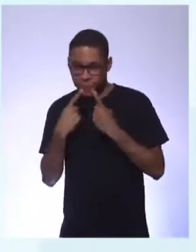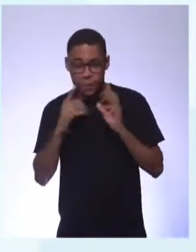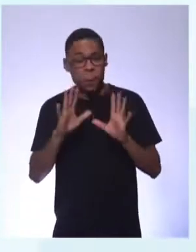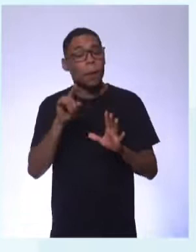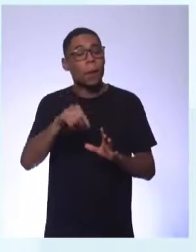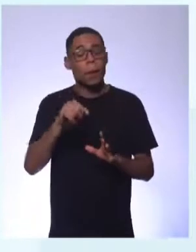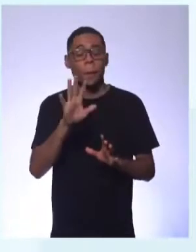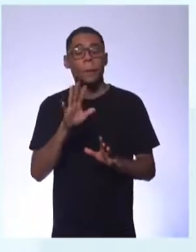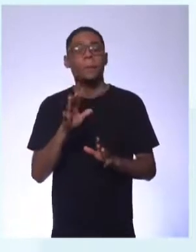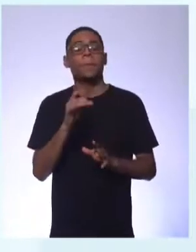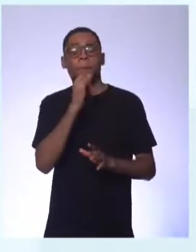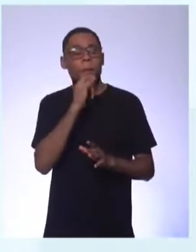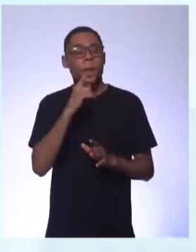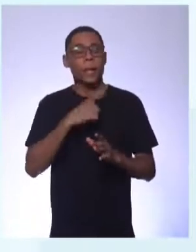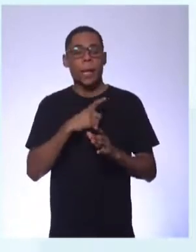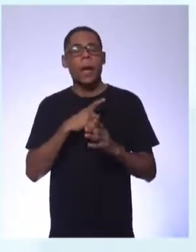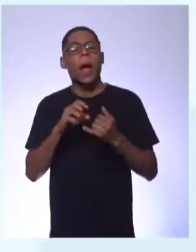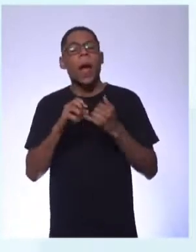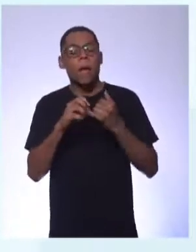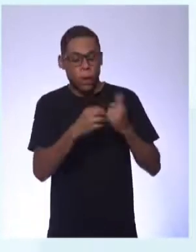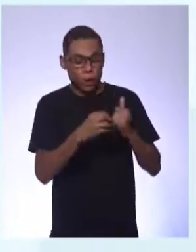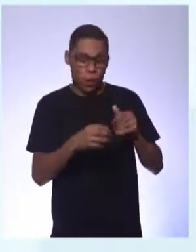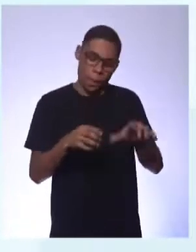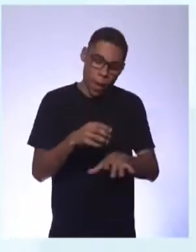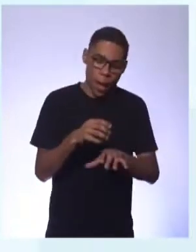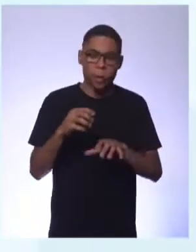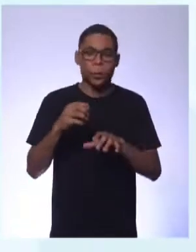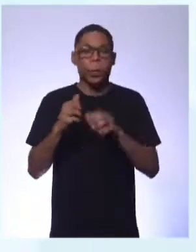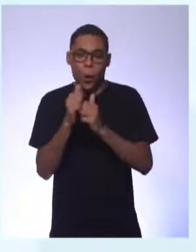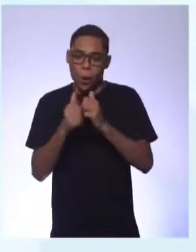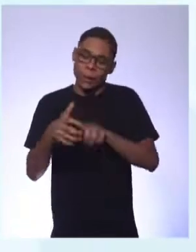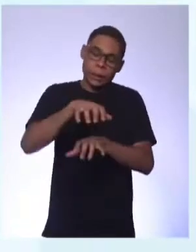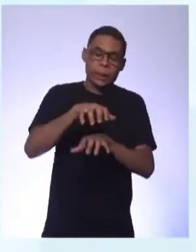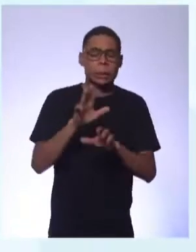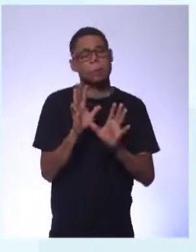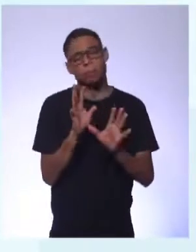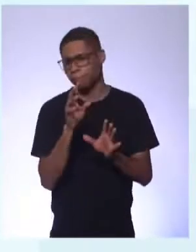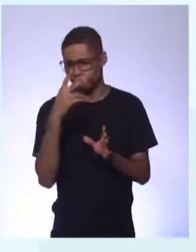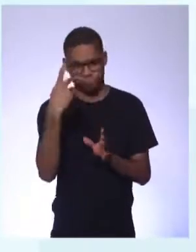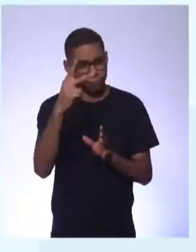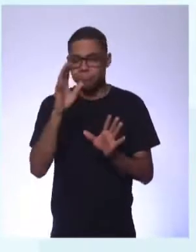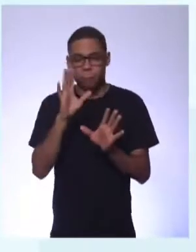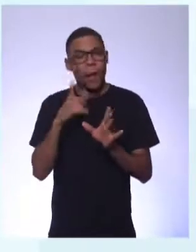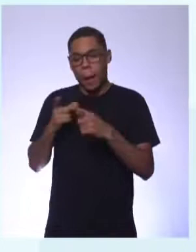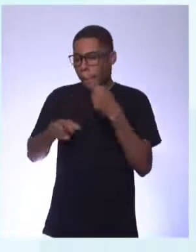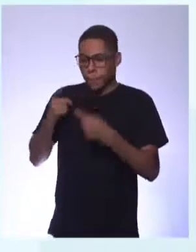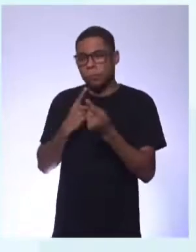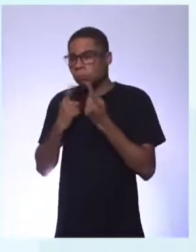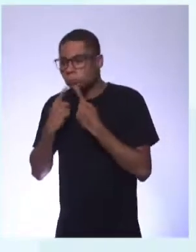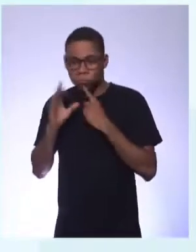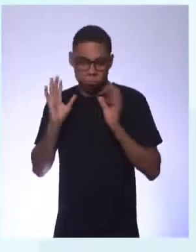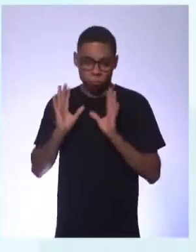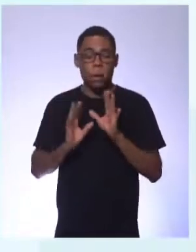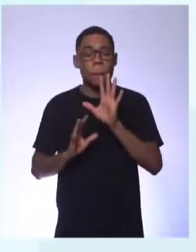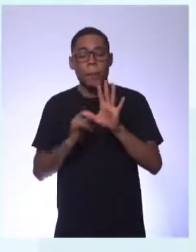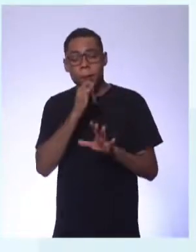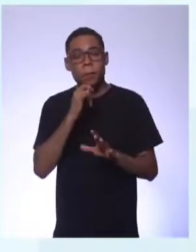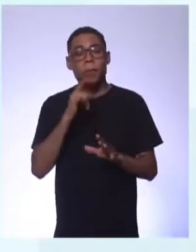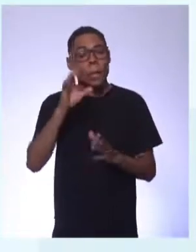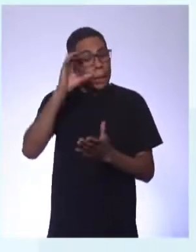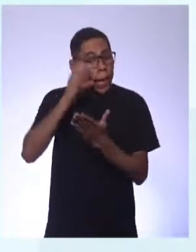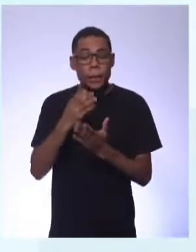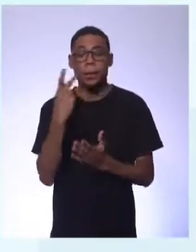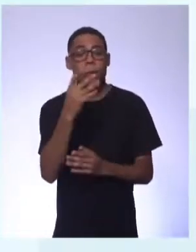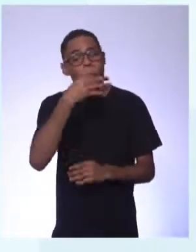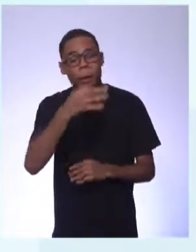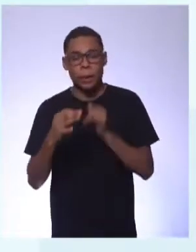Questão polêmica, arroz por cima, por baixo, feijão fica onde, né? É a questão polêmica. A sua tese é a sua opinião sobre o assunto. Por exemplo, eu